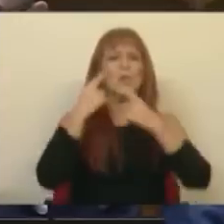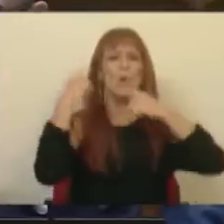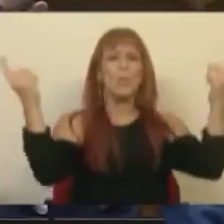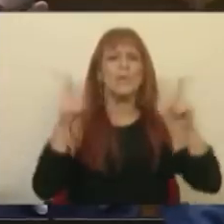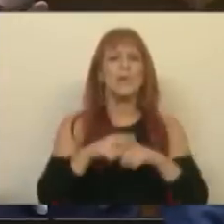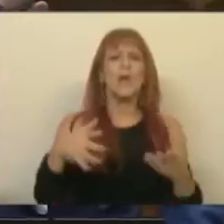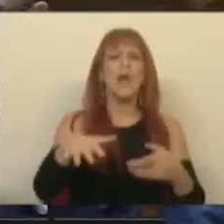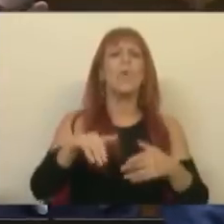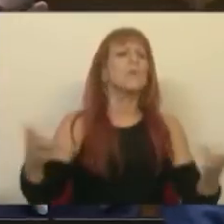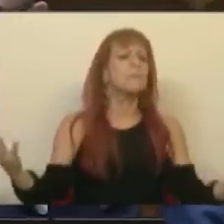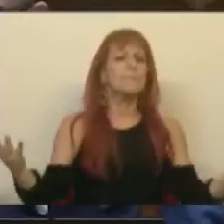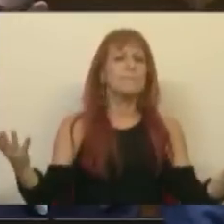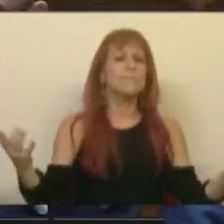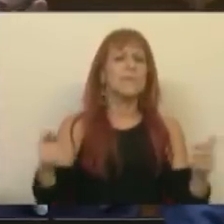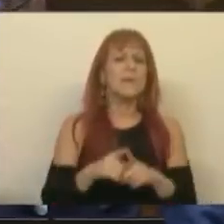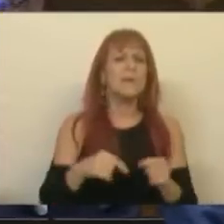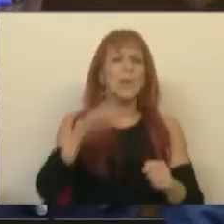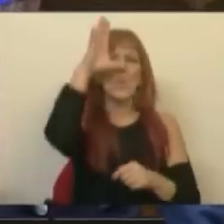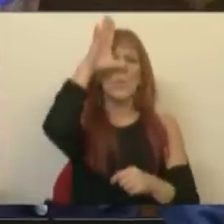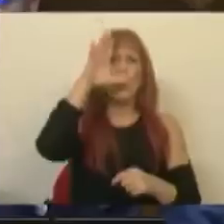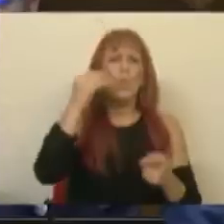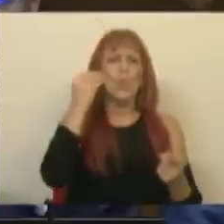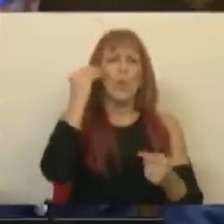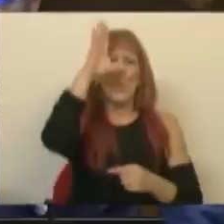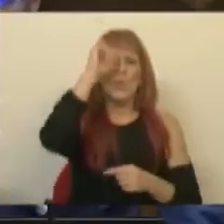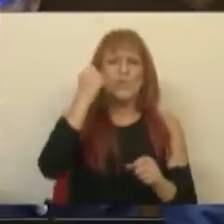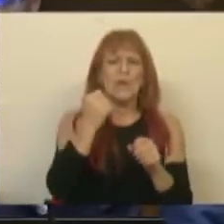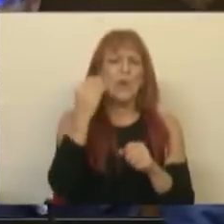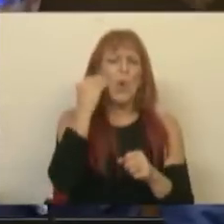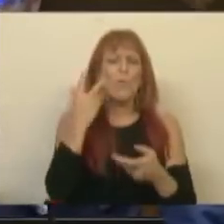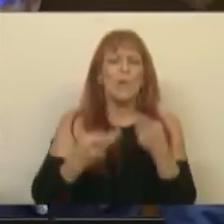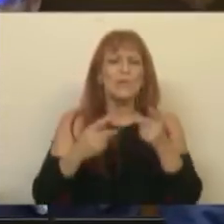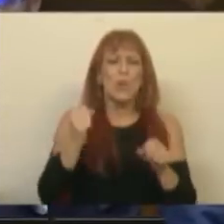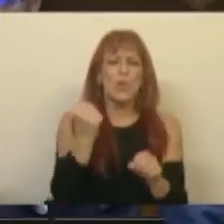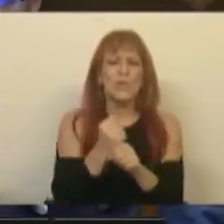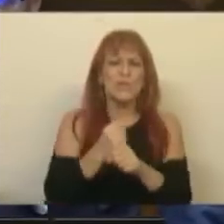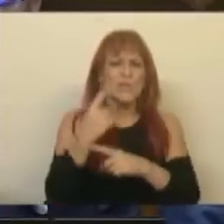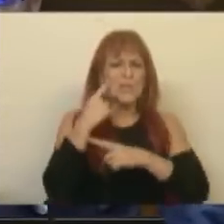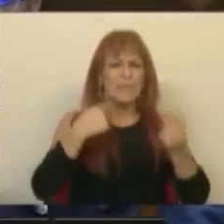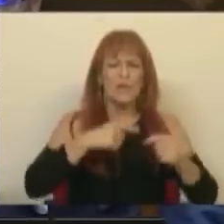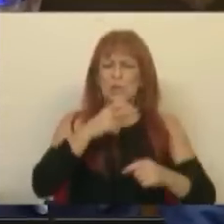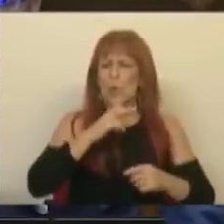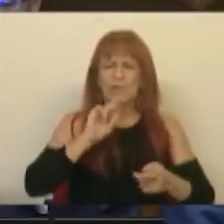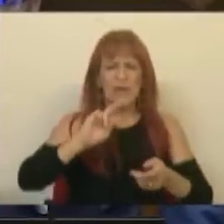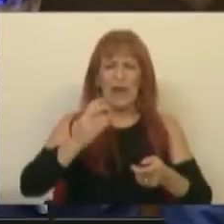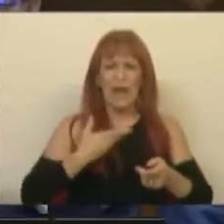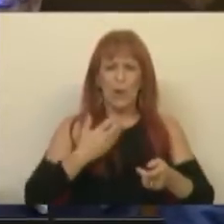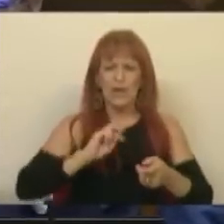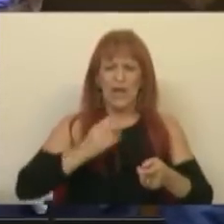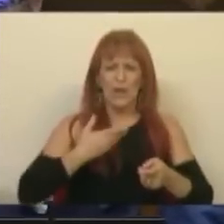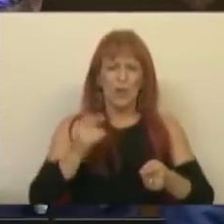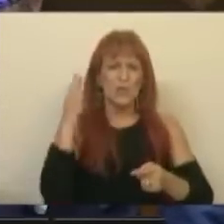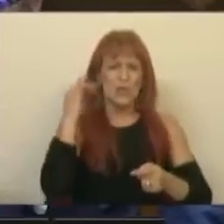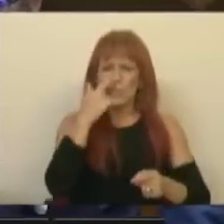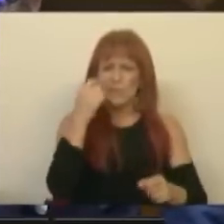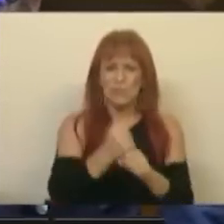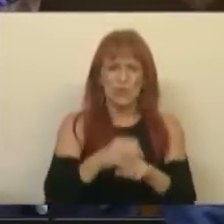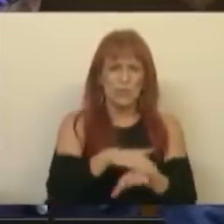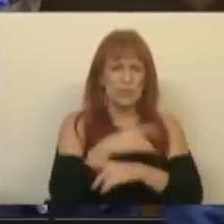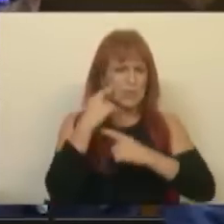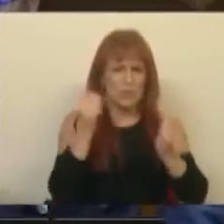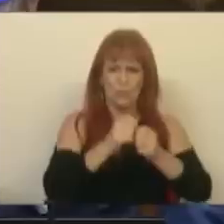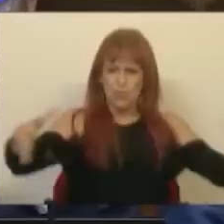onde o estado o estado de serviço é certamente que eleitoso depois de bater recordes em termos número de funcionários públicos